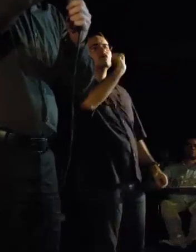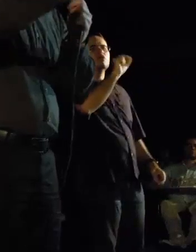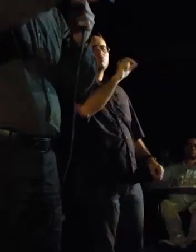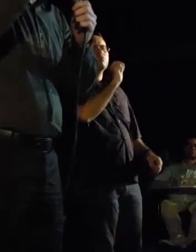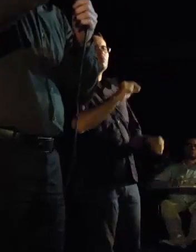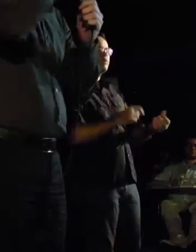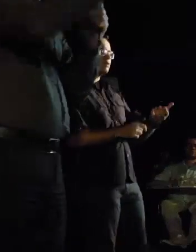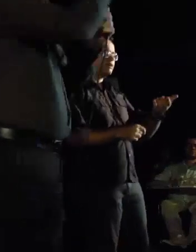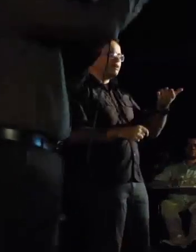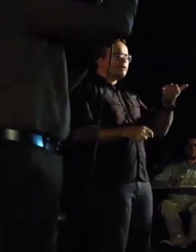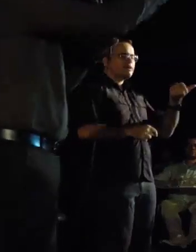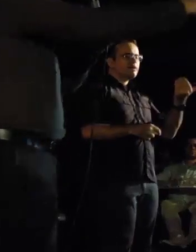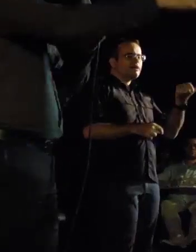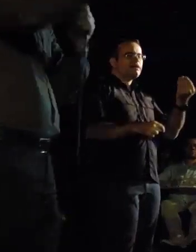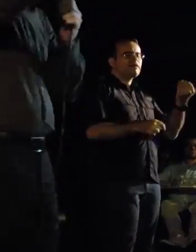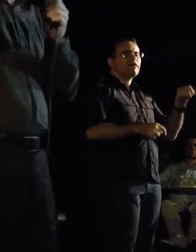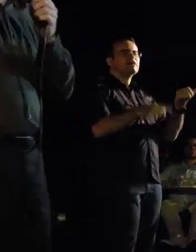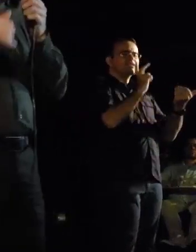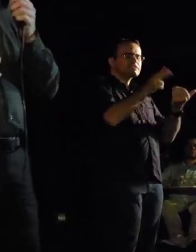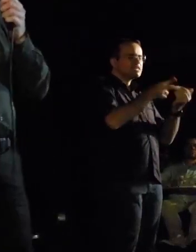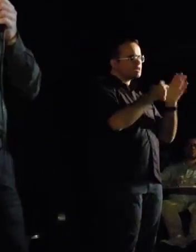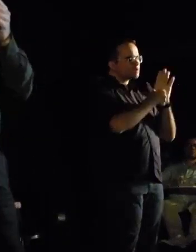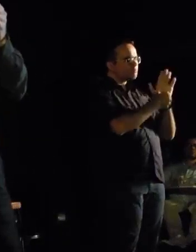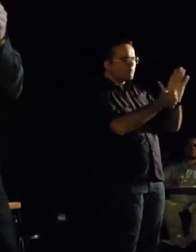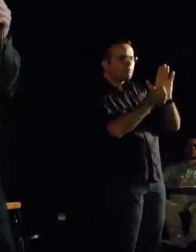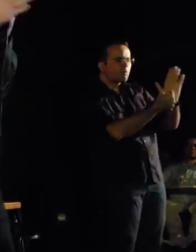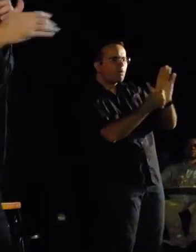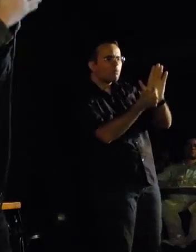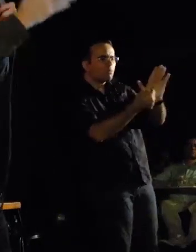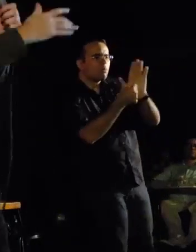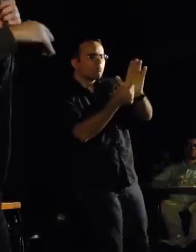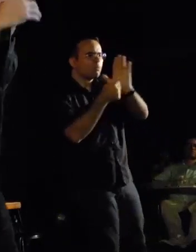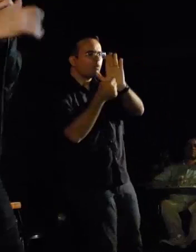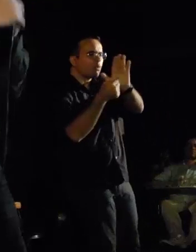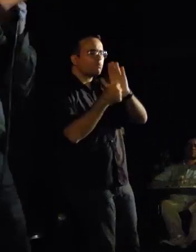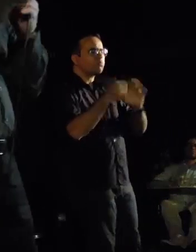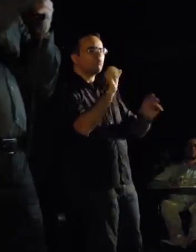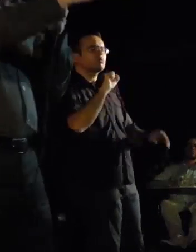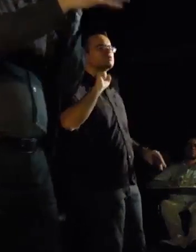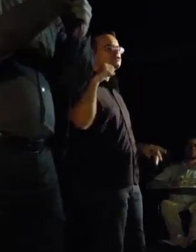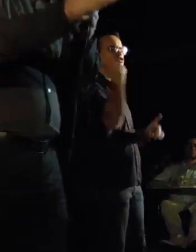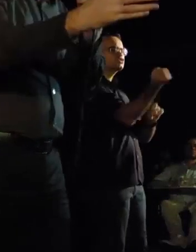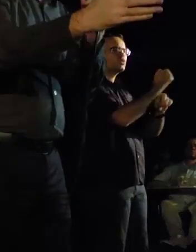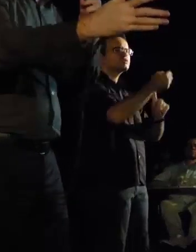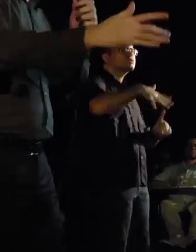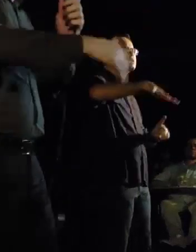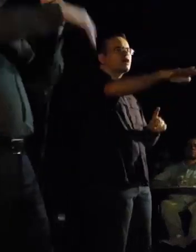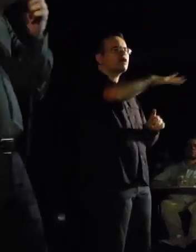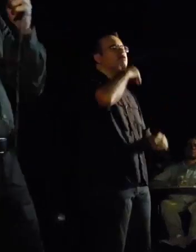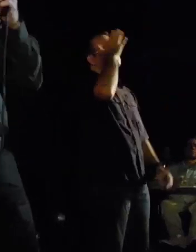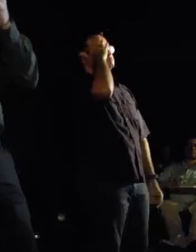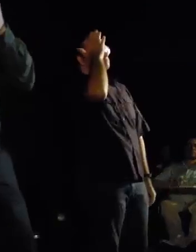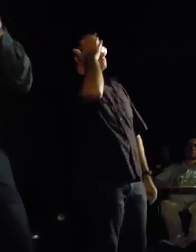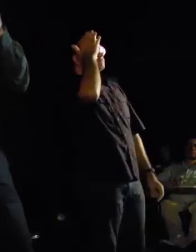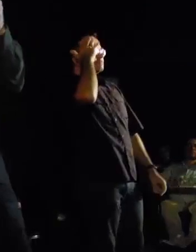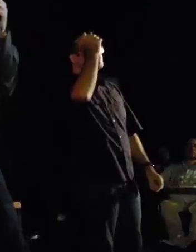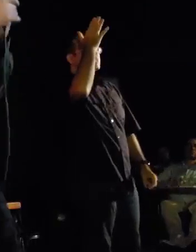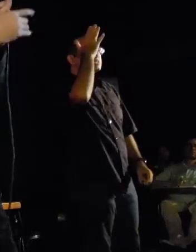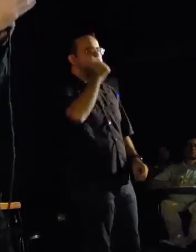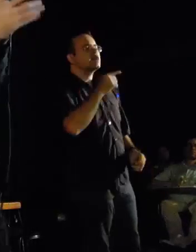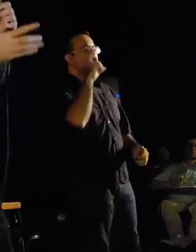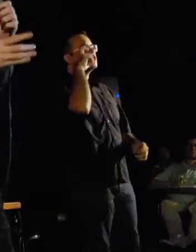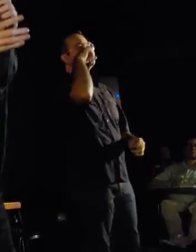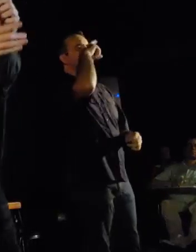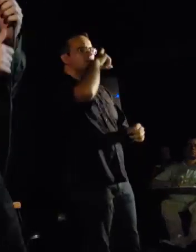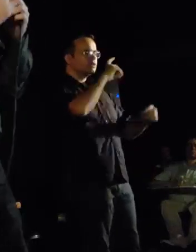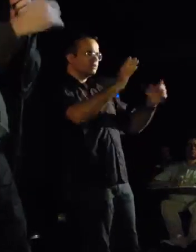discurso da crise seja a todo momento apresentado a todos. Porque, afinal de contas, nós estamos numa situação, ou aparentemente estaríamos